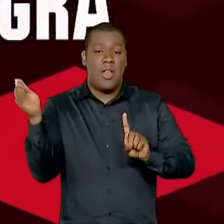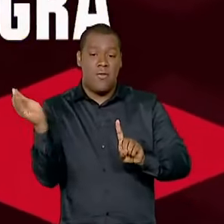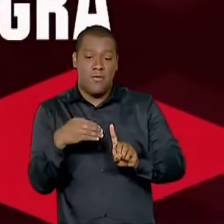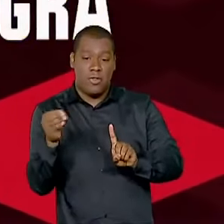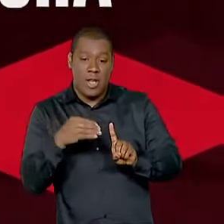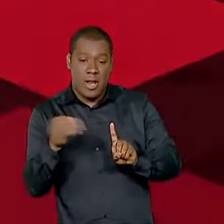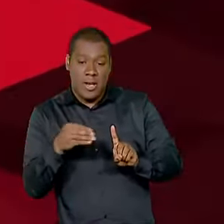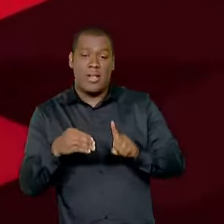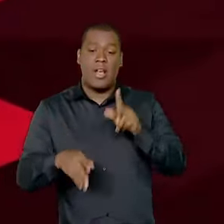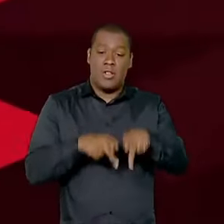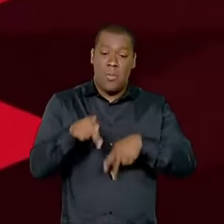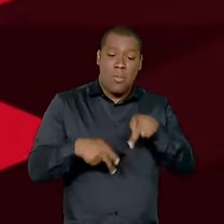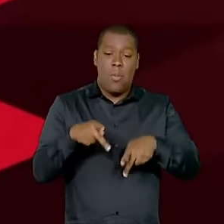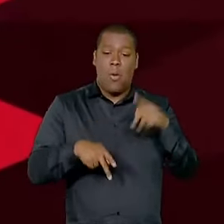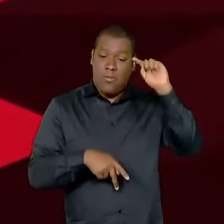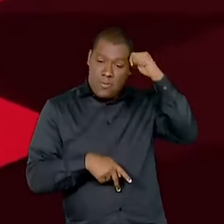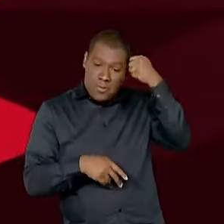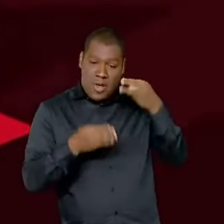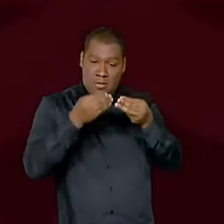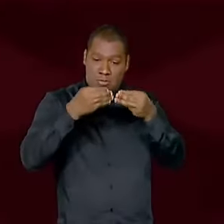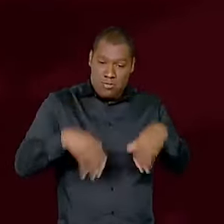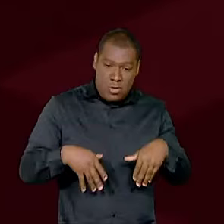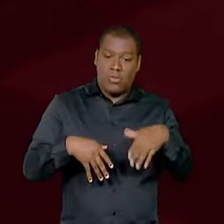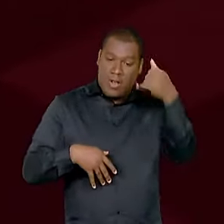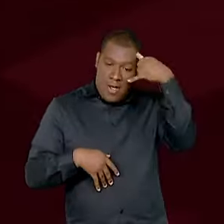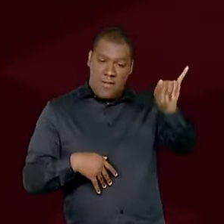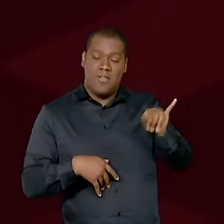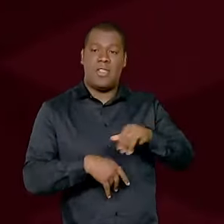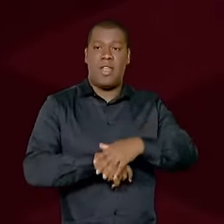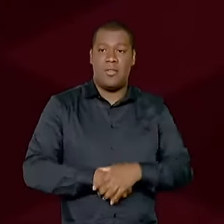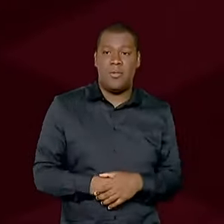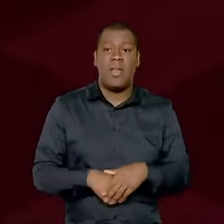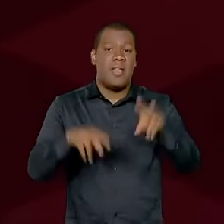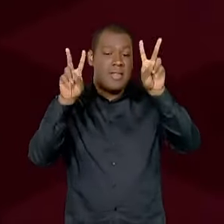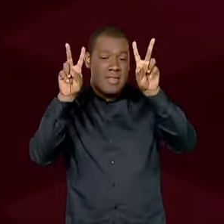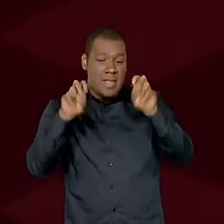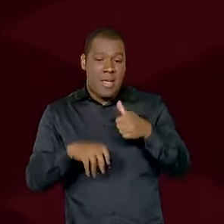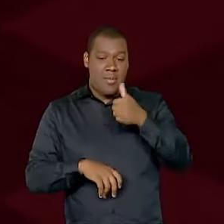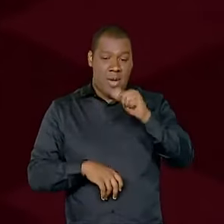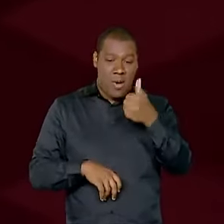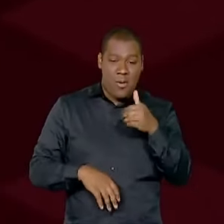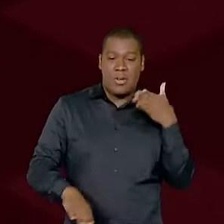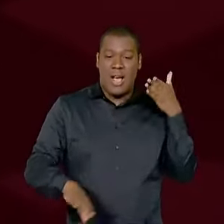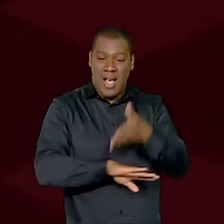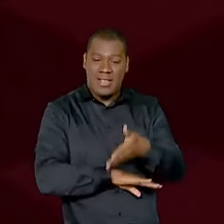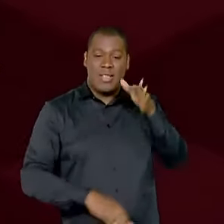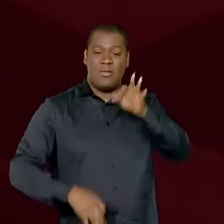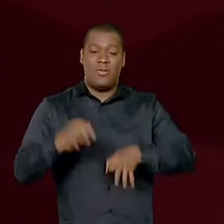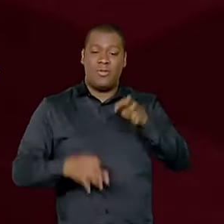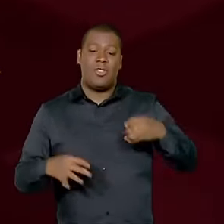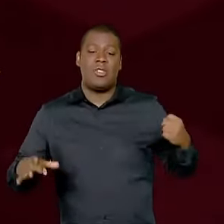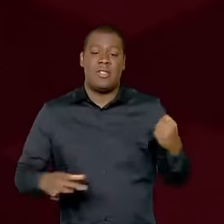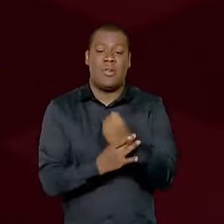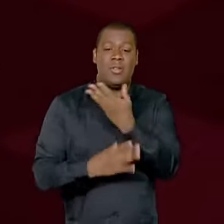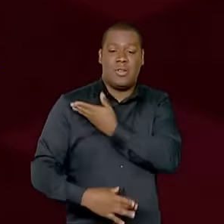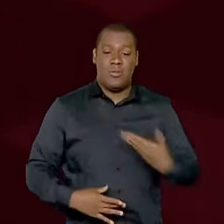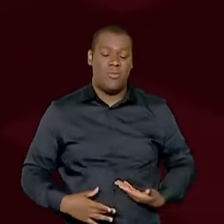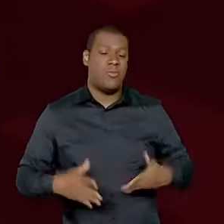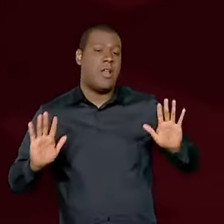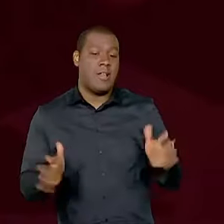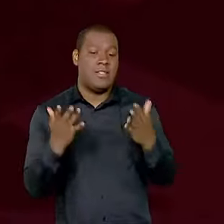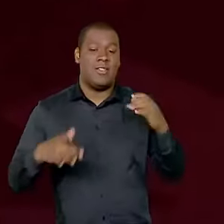nossa juventude negra através de 11 eixos temáticos. Acesso à justiça e segurança pública, promoção da